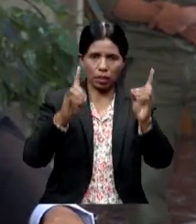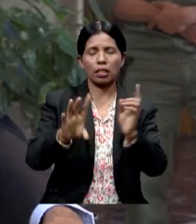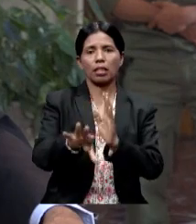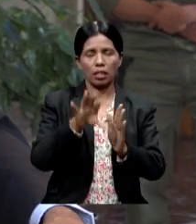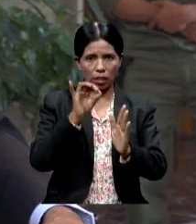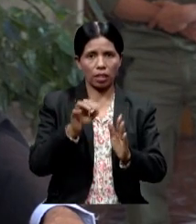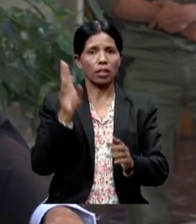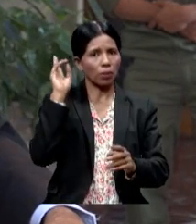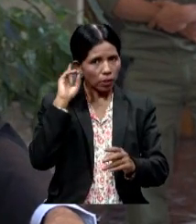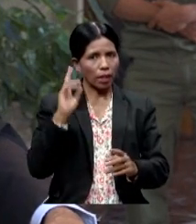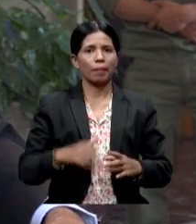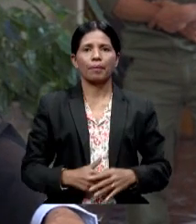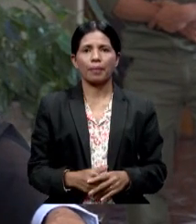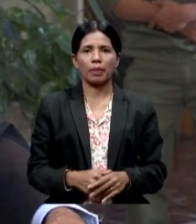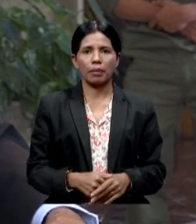Pronto?